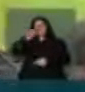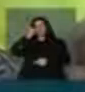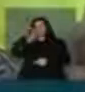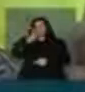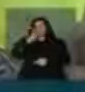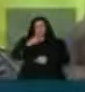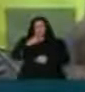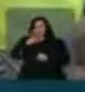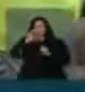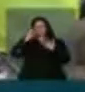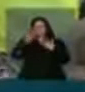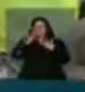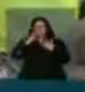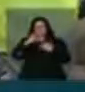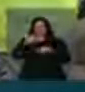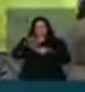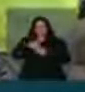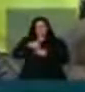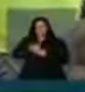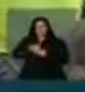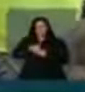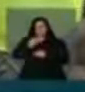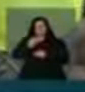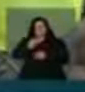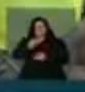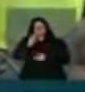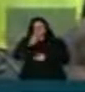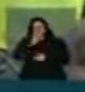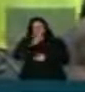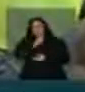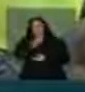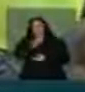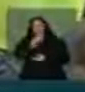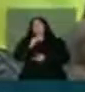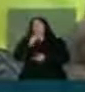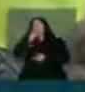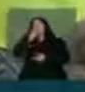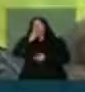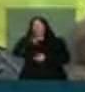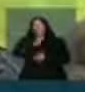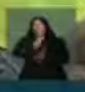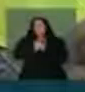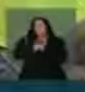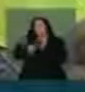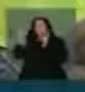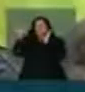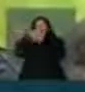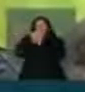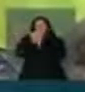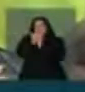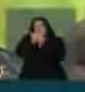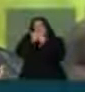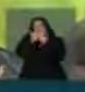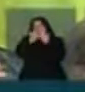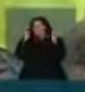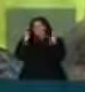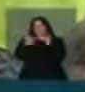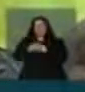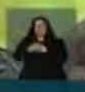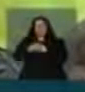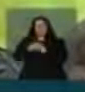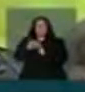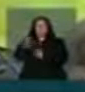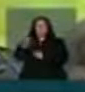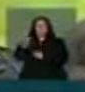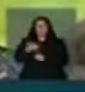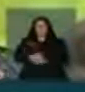reformas constitucionais. Eu acho que tem muitos avanços, deputado Marcelo Castro, no seu relatório. Quero lhe cumprimentar por isso. Temos aí